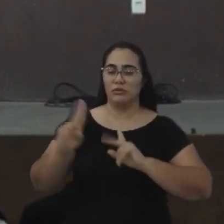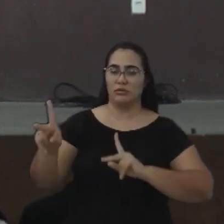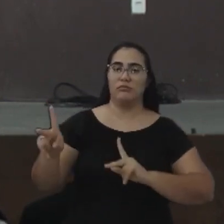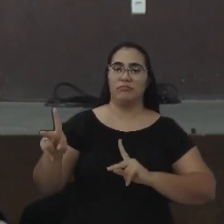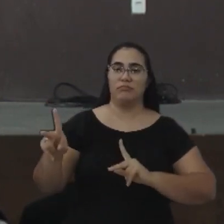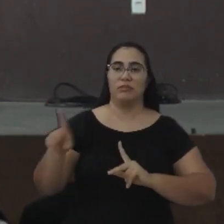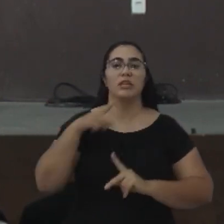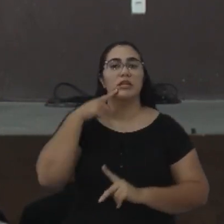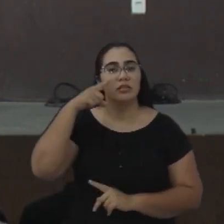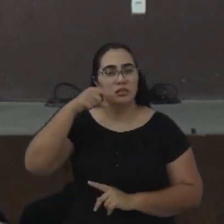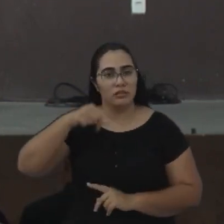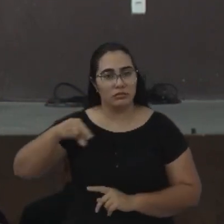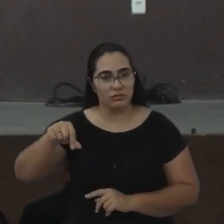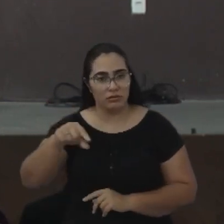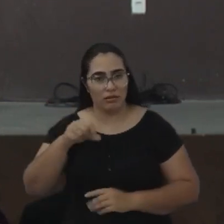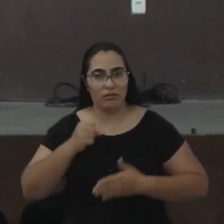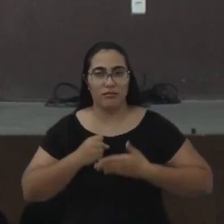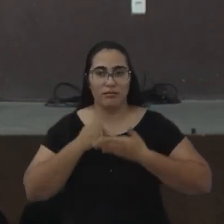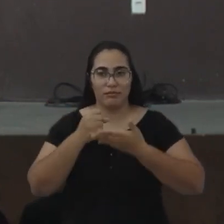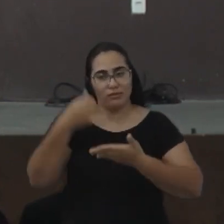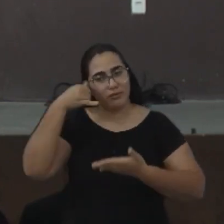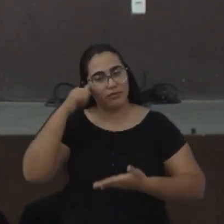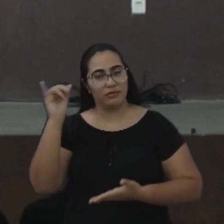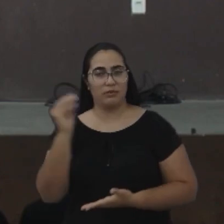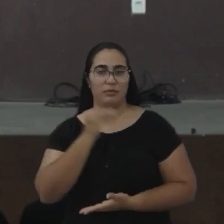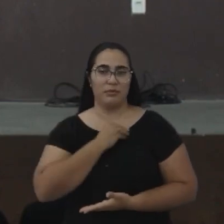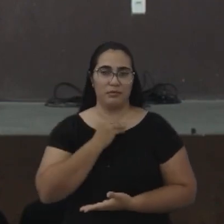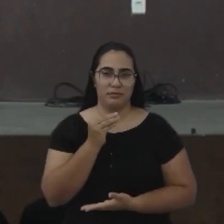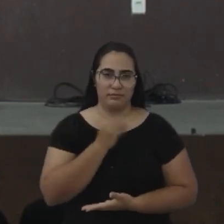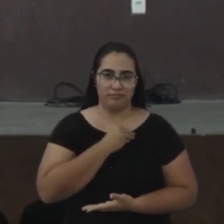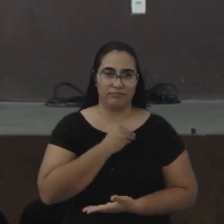sendo sal que conserva contra o mal